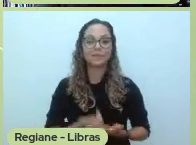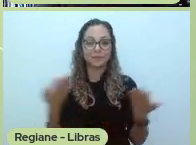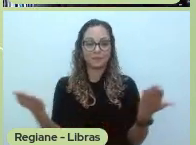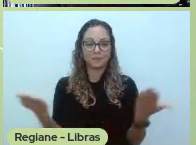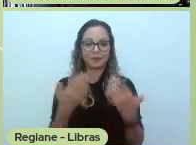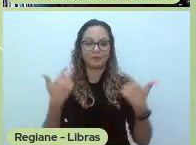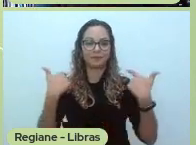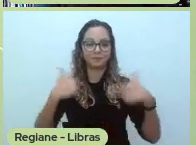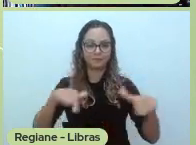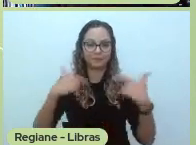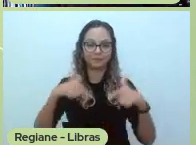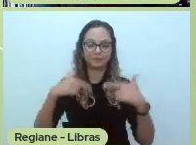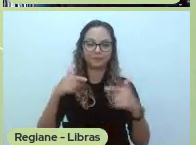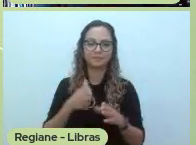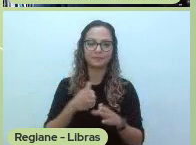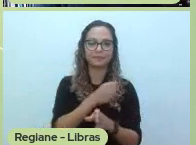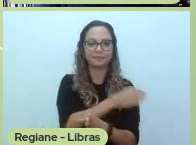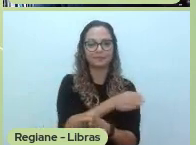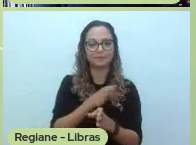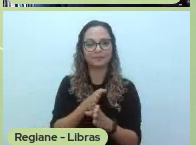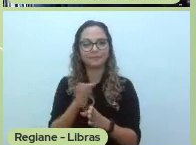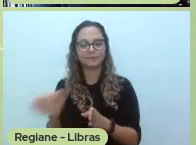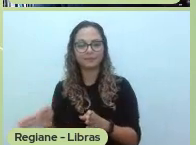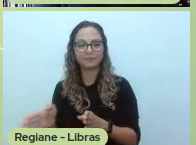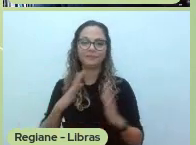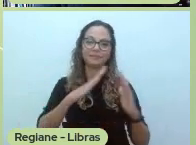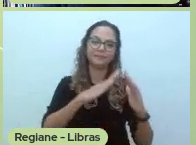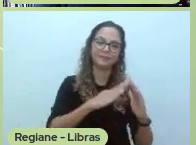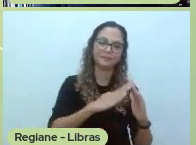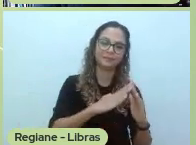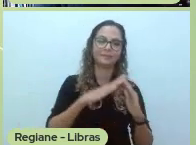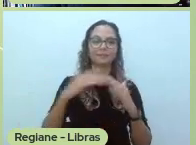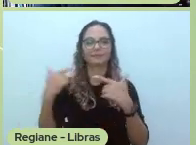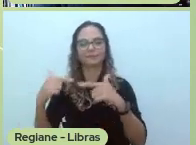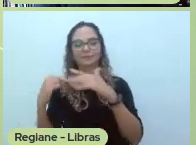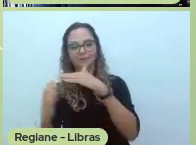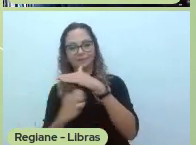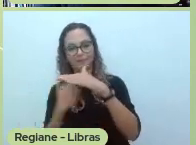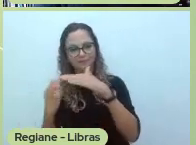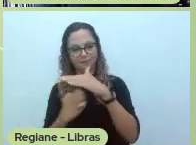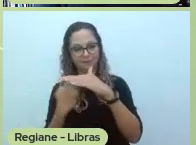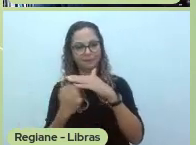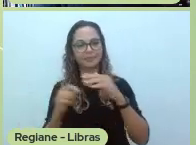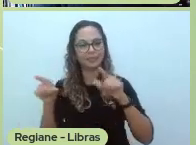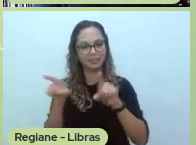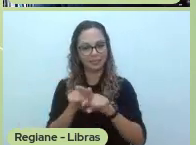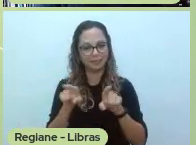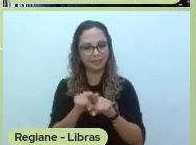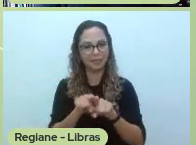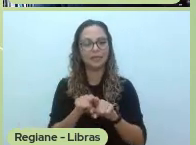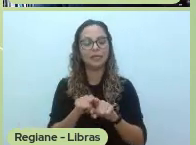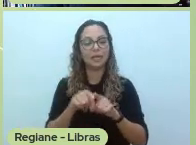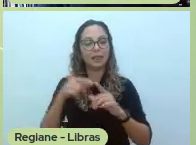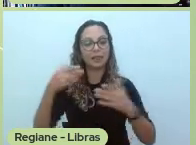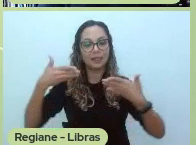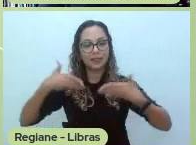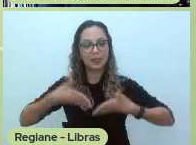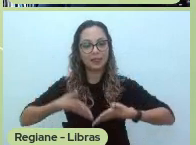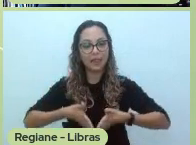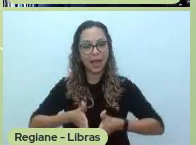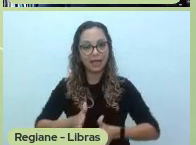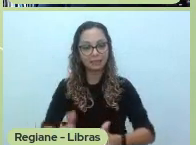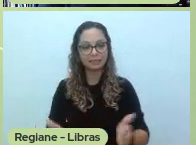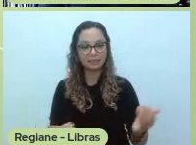gente também flexibiliza no retorno da licença maternidade, né, da licença após o nascimento do filho, para